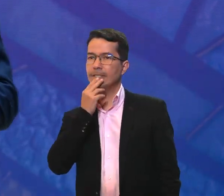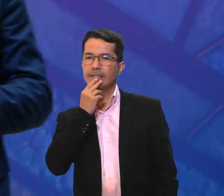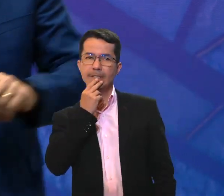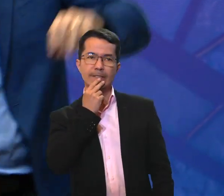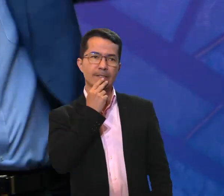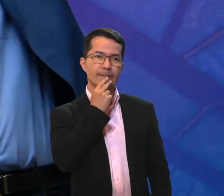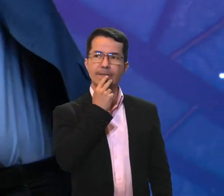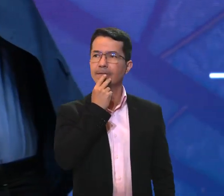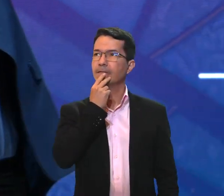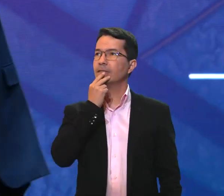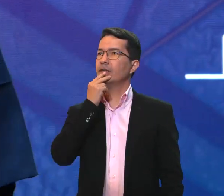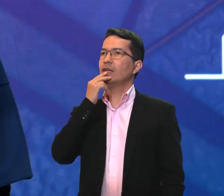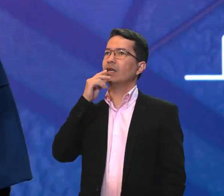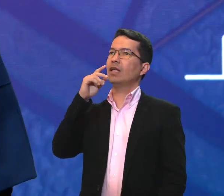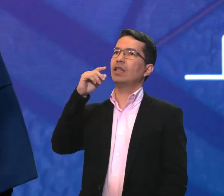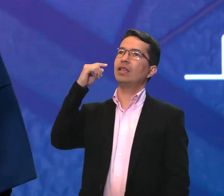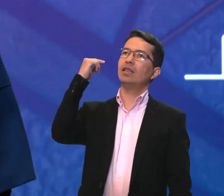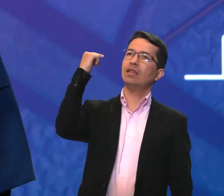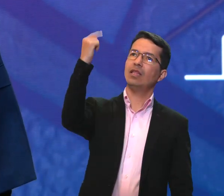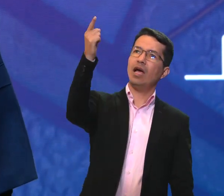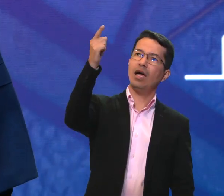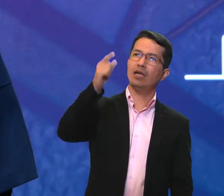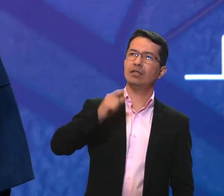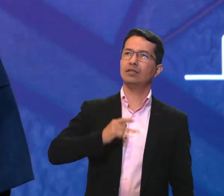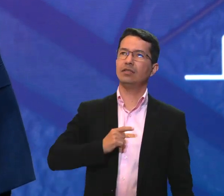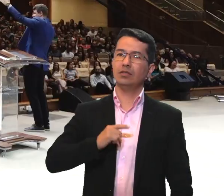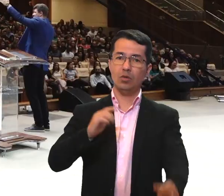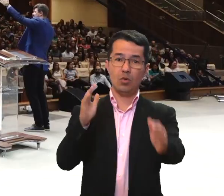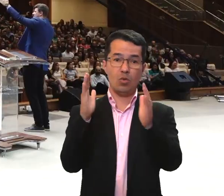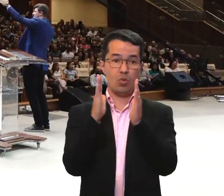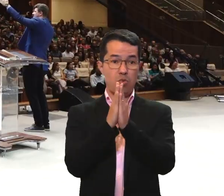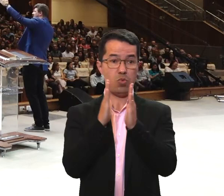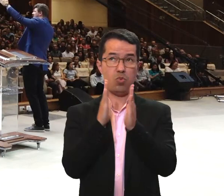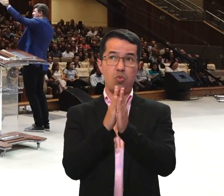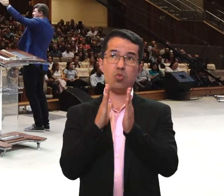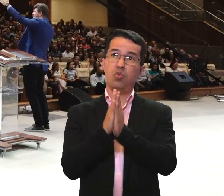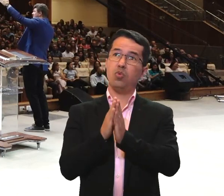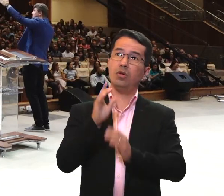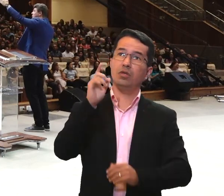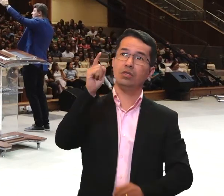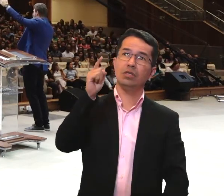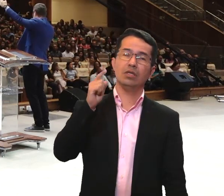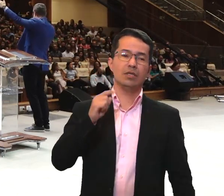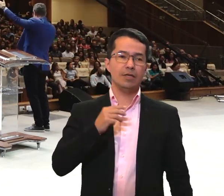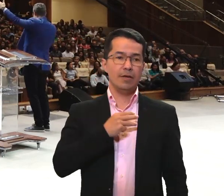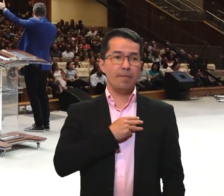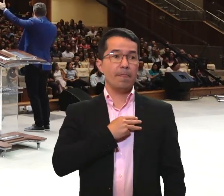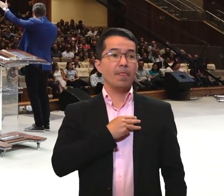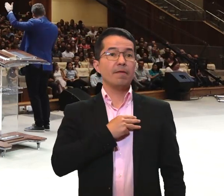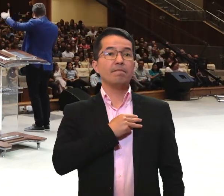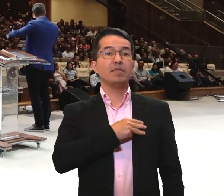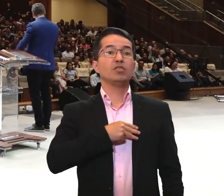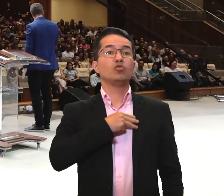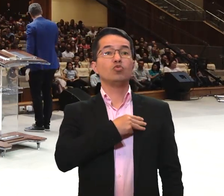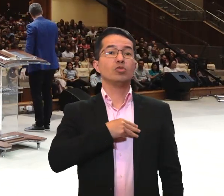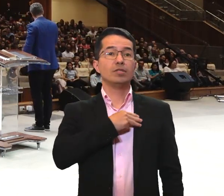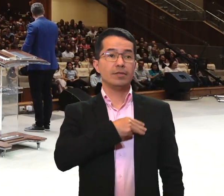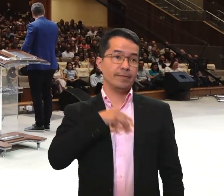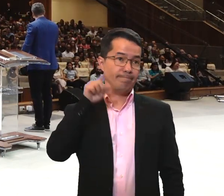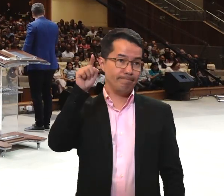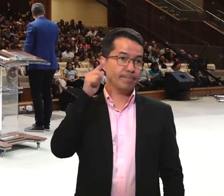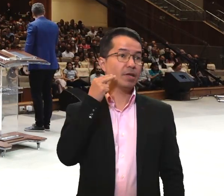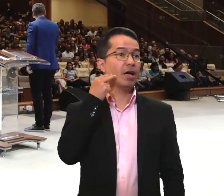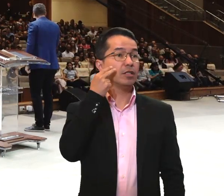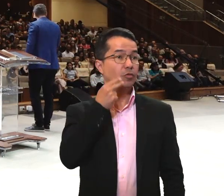está lá na galeria. Temos que orar pela Edna. Tá? Ela é nossa missionária pela Anajure.